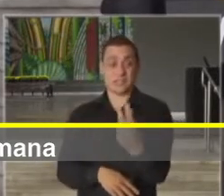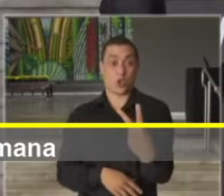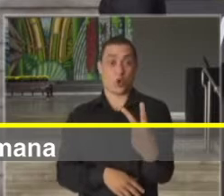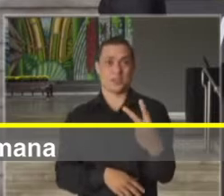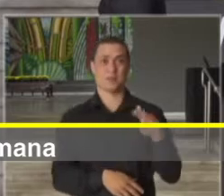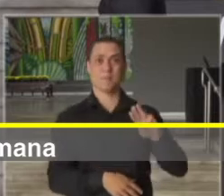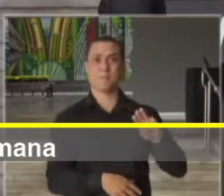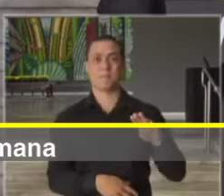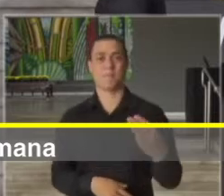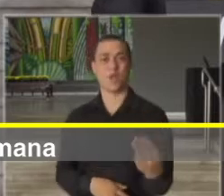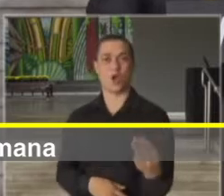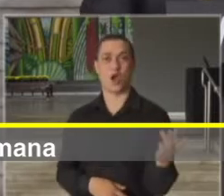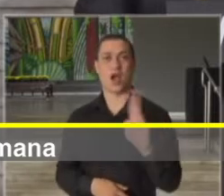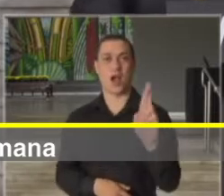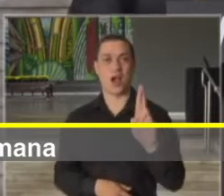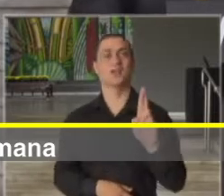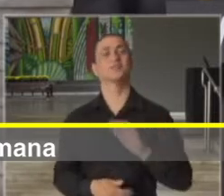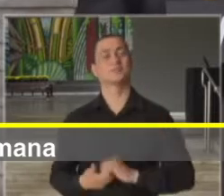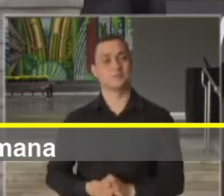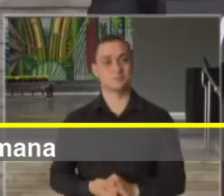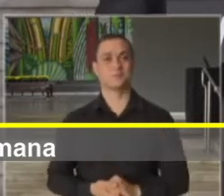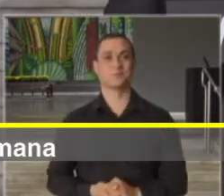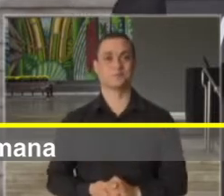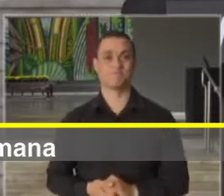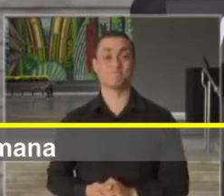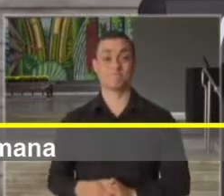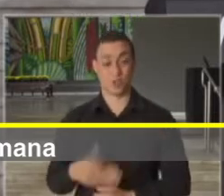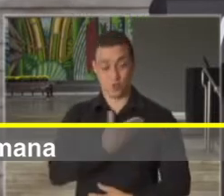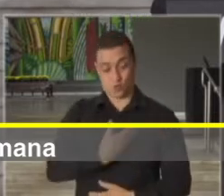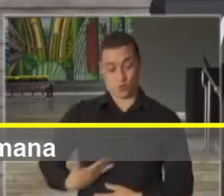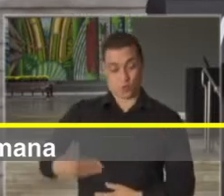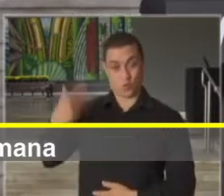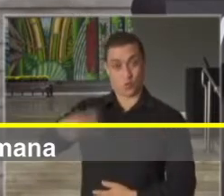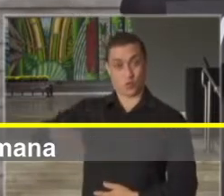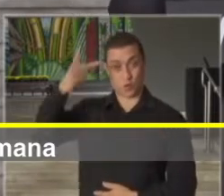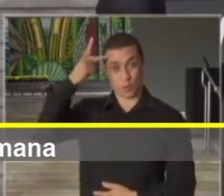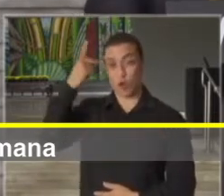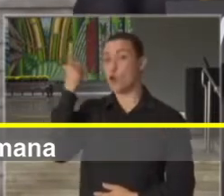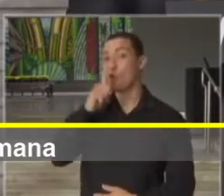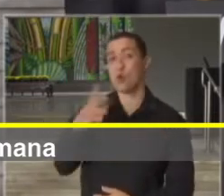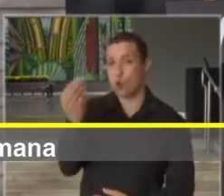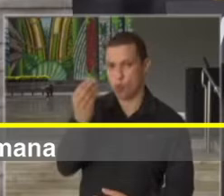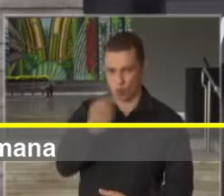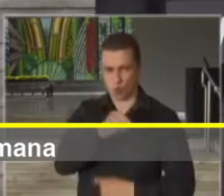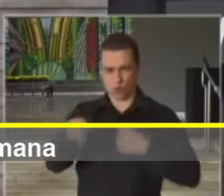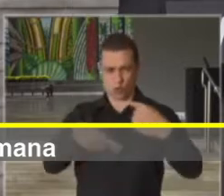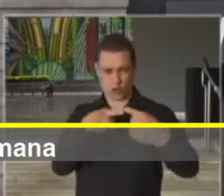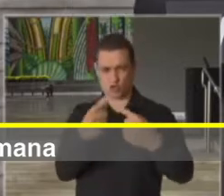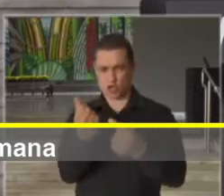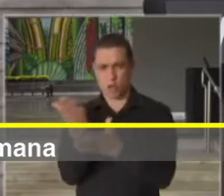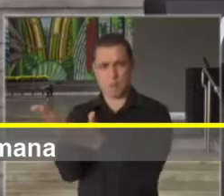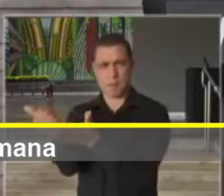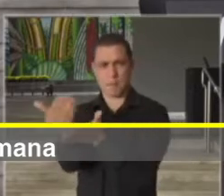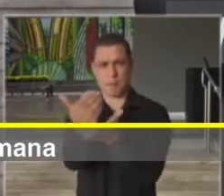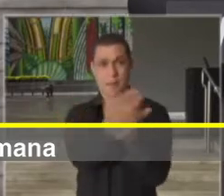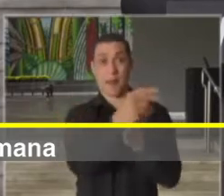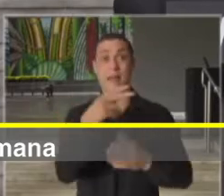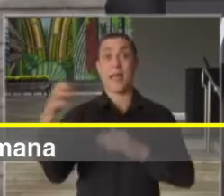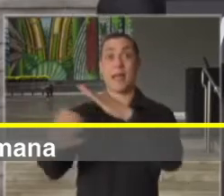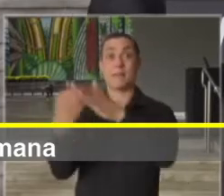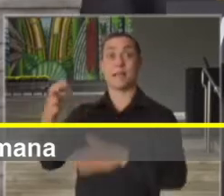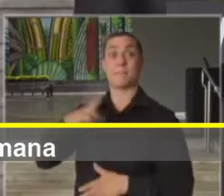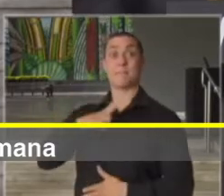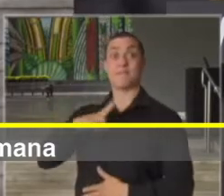houve uma queda de internações nos leitos de UTI primários. Houve a redução de 11%